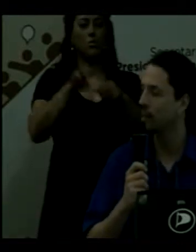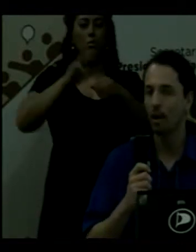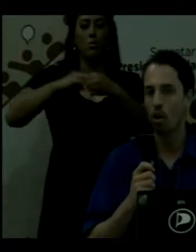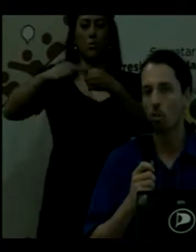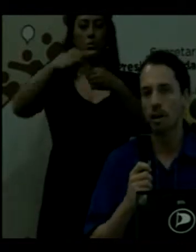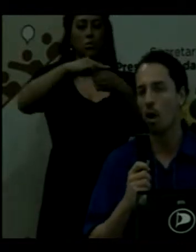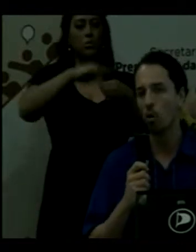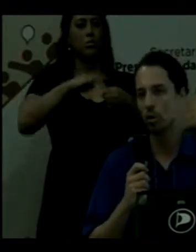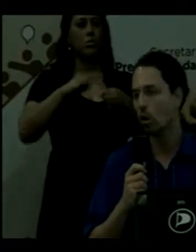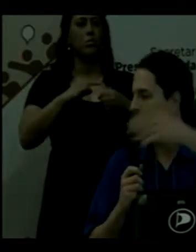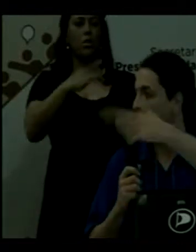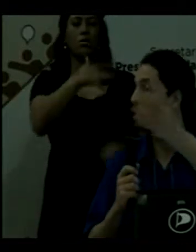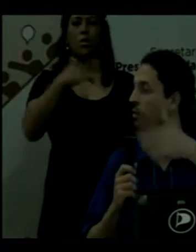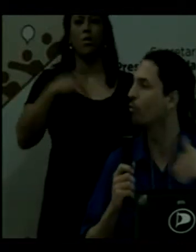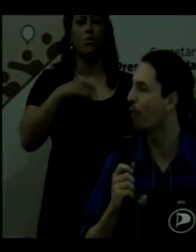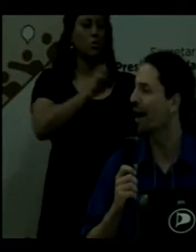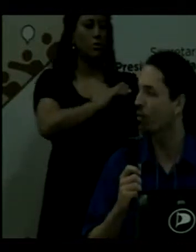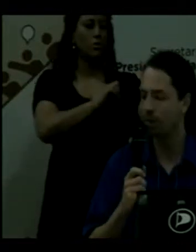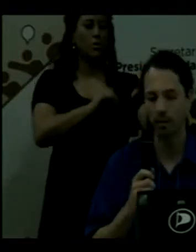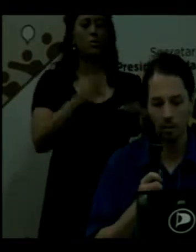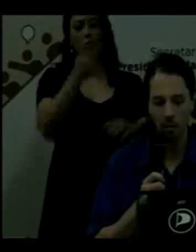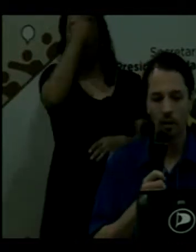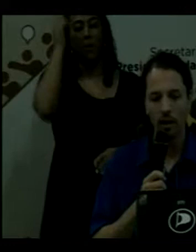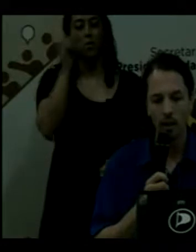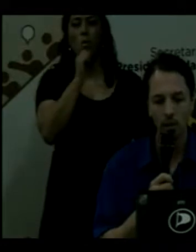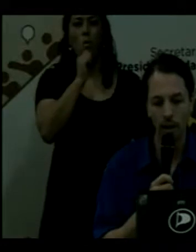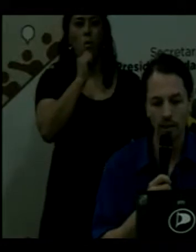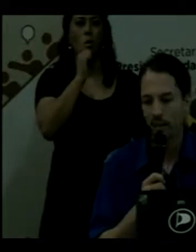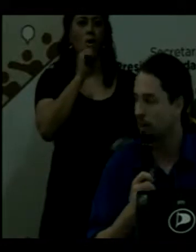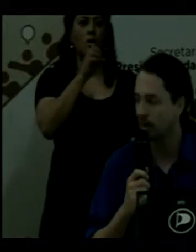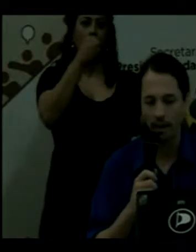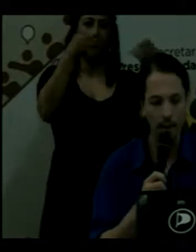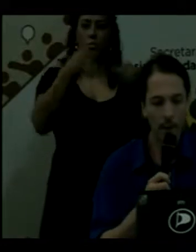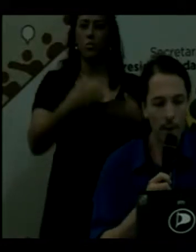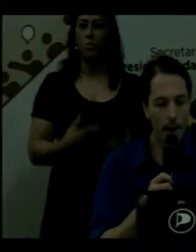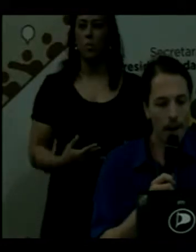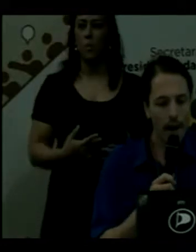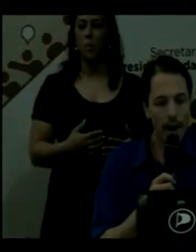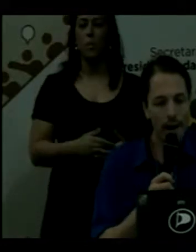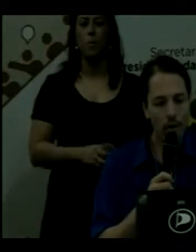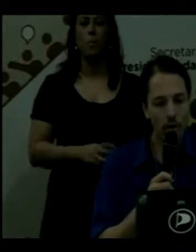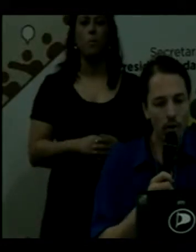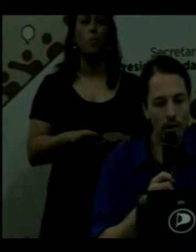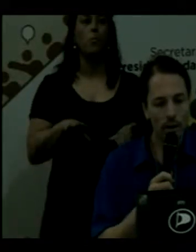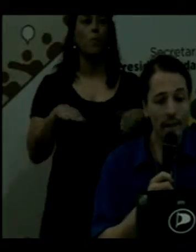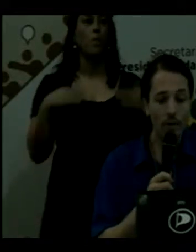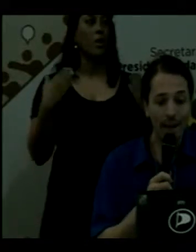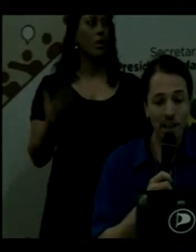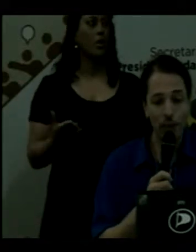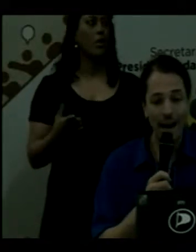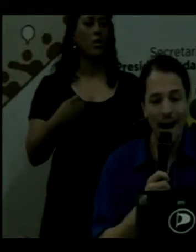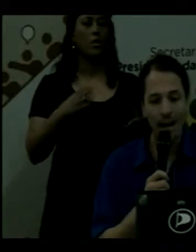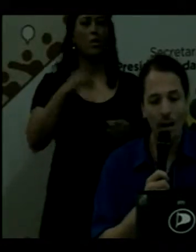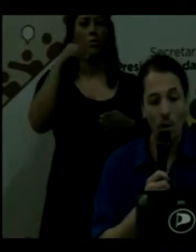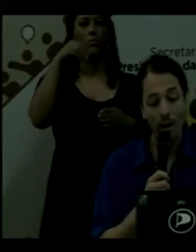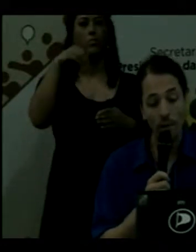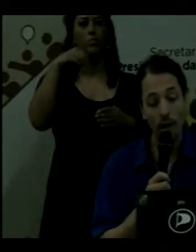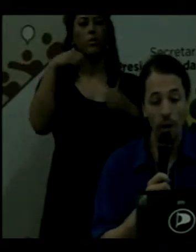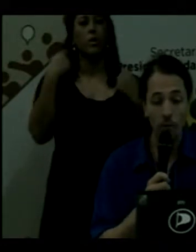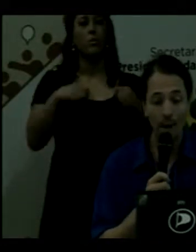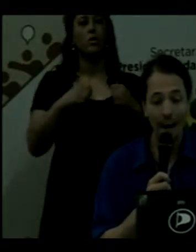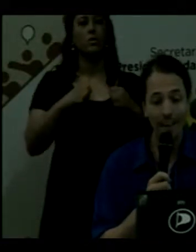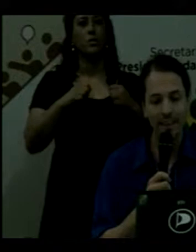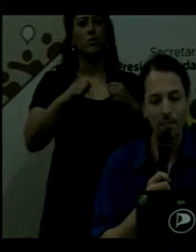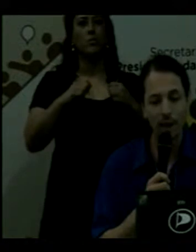municipais, né, como saúde, educação, que não se falam, né? Então, ia suprir essa necessidade. Deve classificar